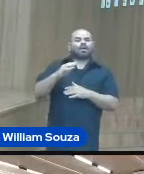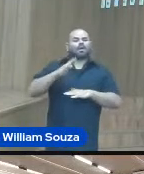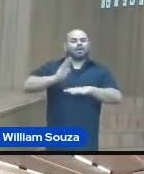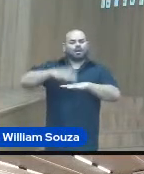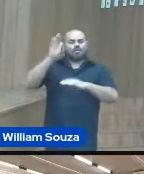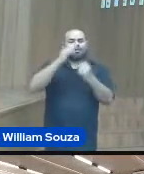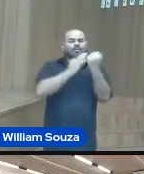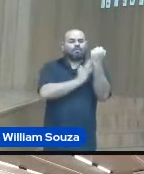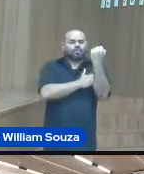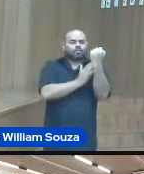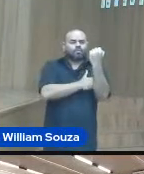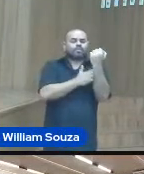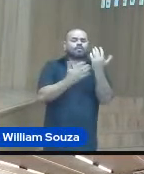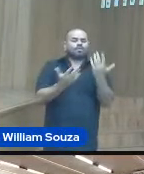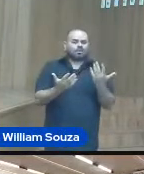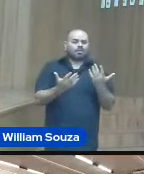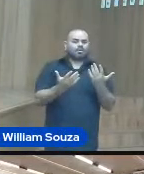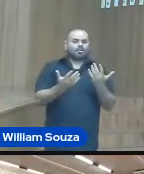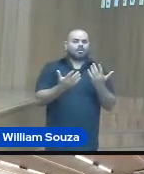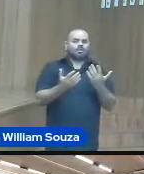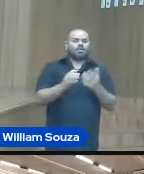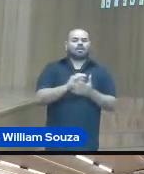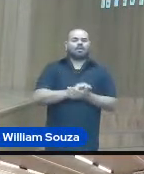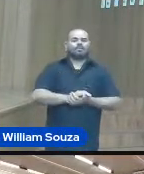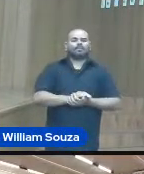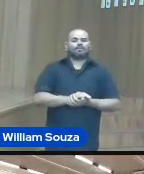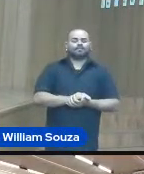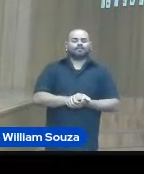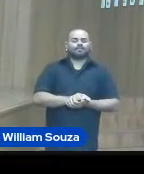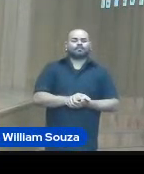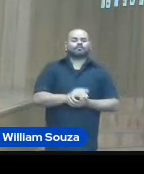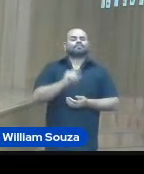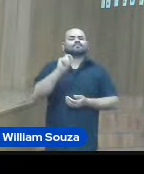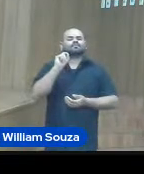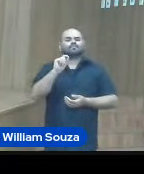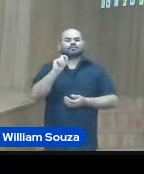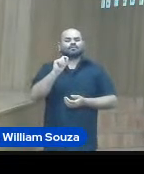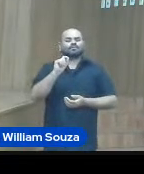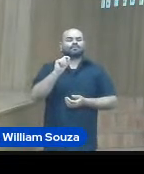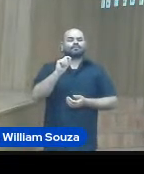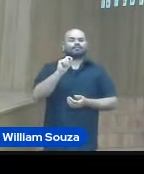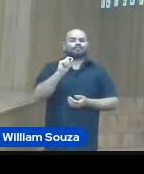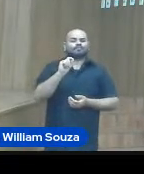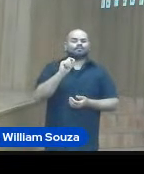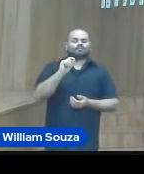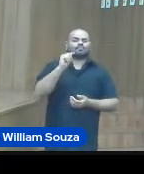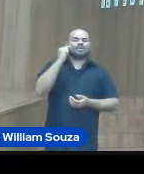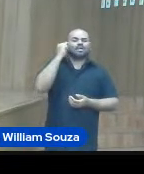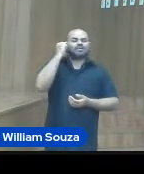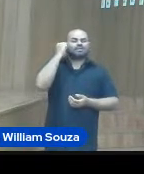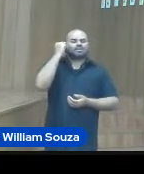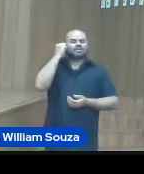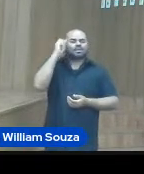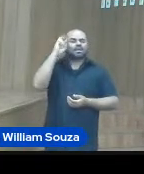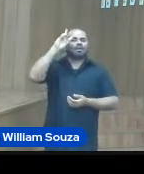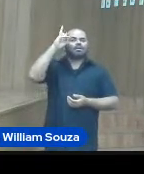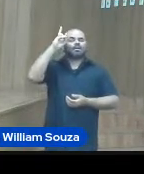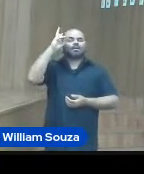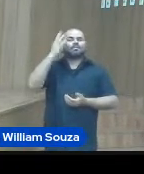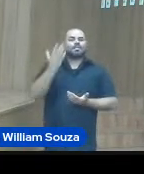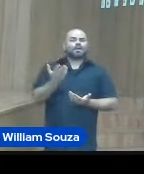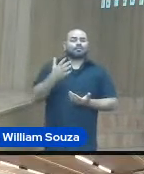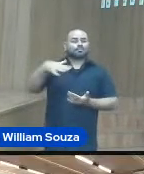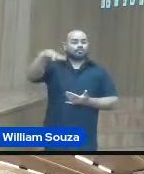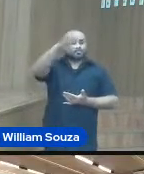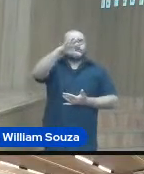Então, uma outra coisa curiosa é que, se a gente lembrar, por exemplo, todo mundo que está me assistindo